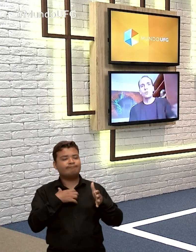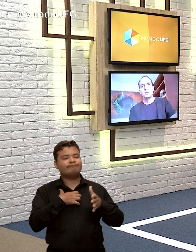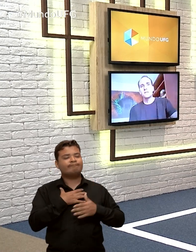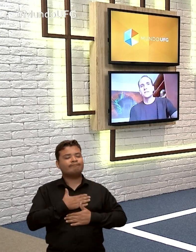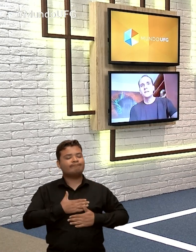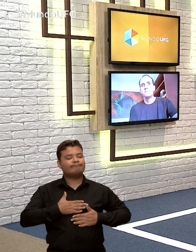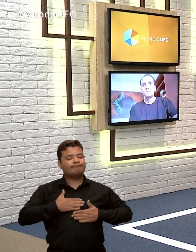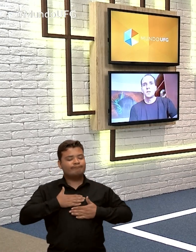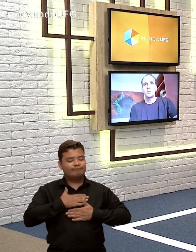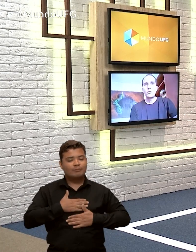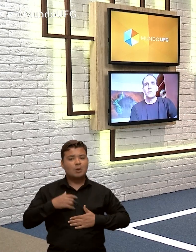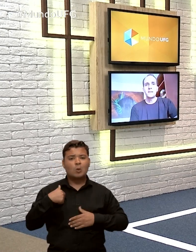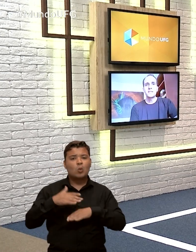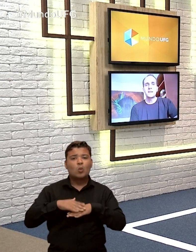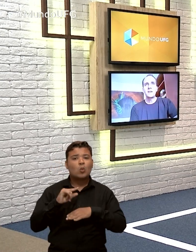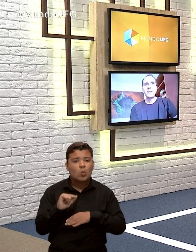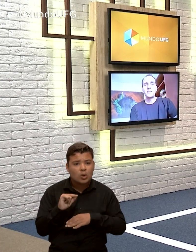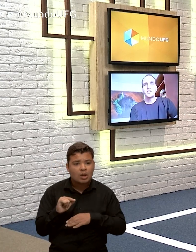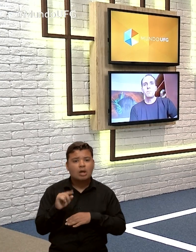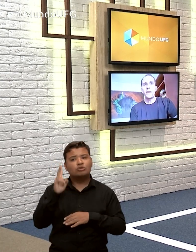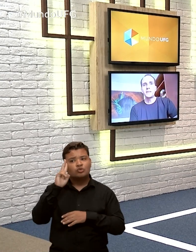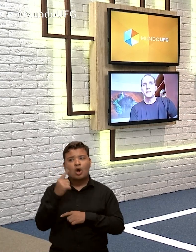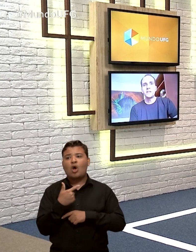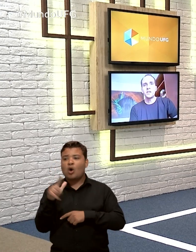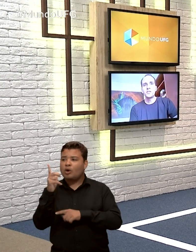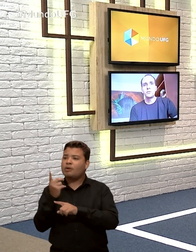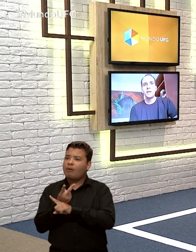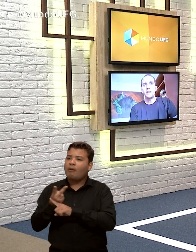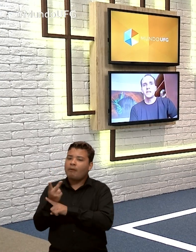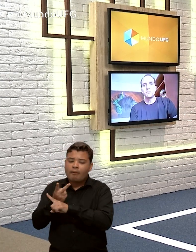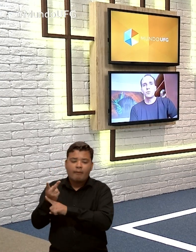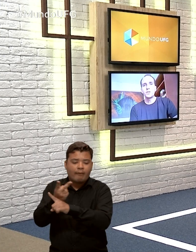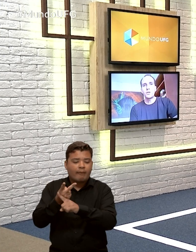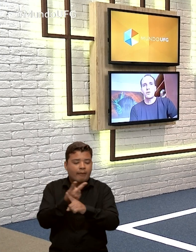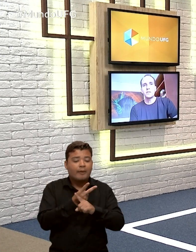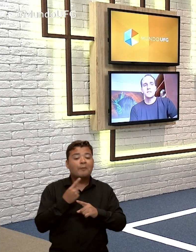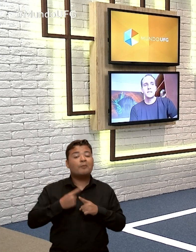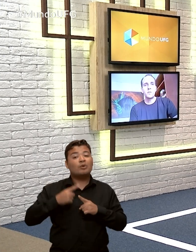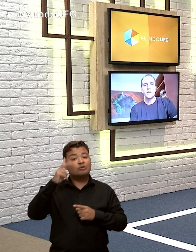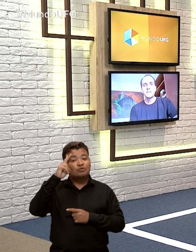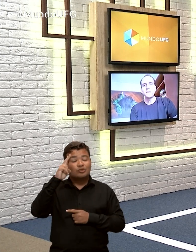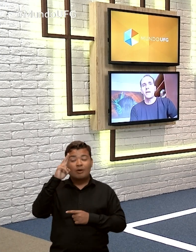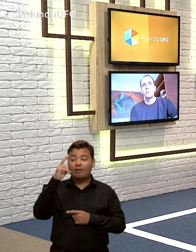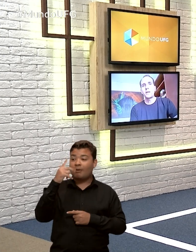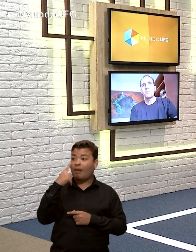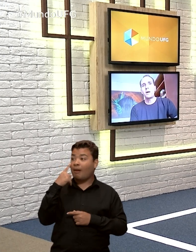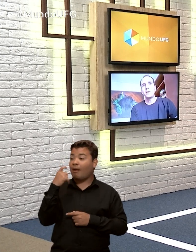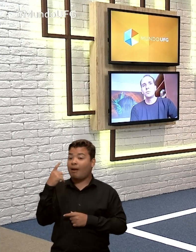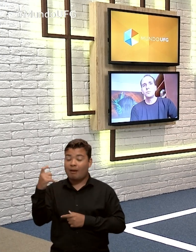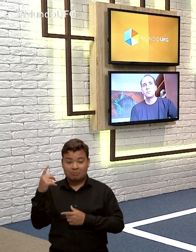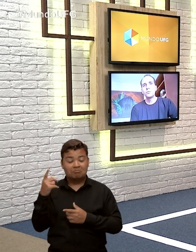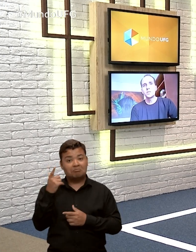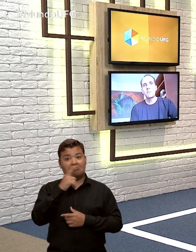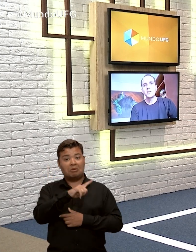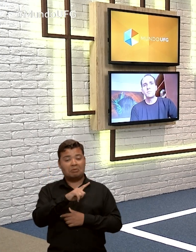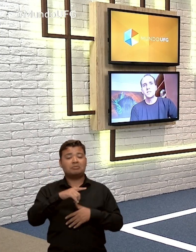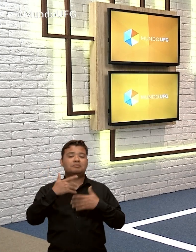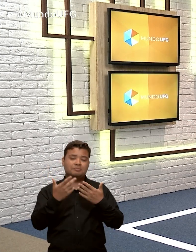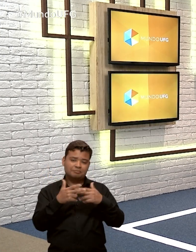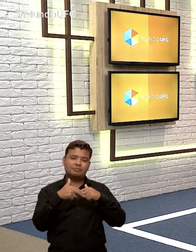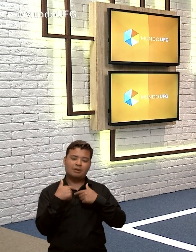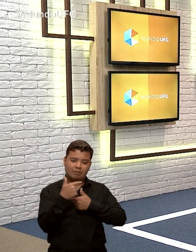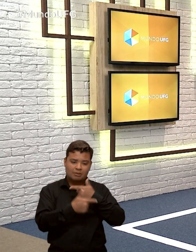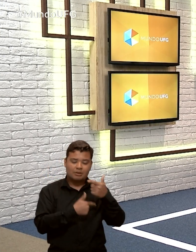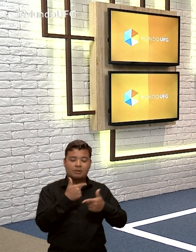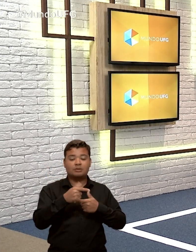buscar outras, né? A gente ela desperta na gente o interesse por histórias. Então, esse é um dos trabalhos principais